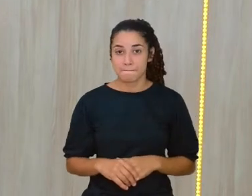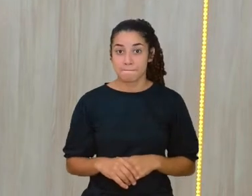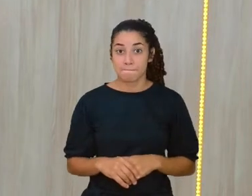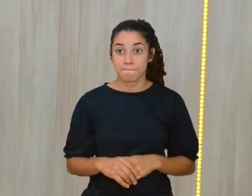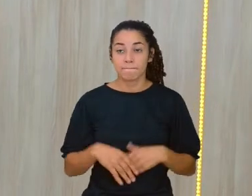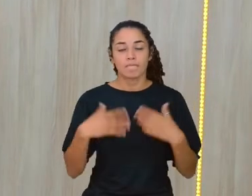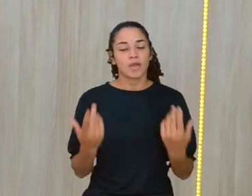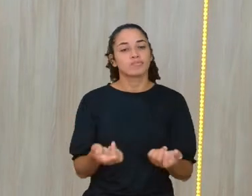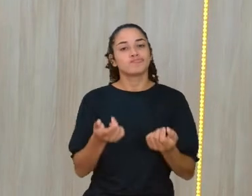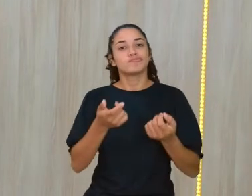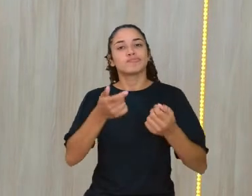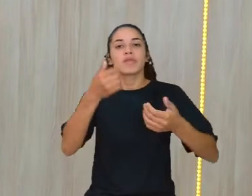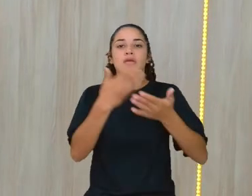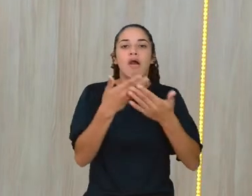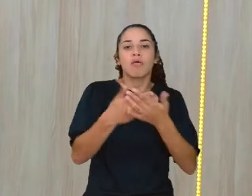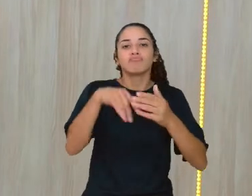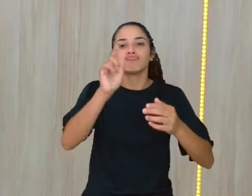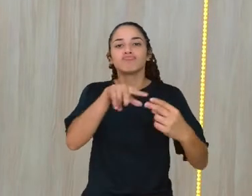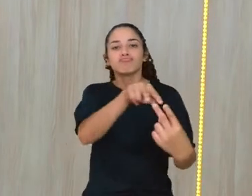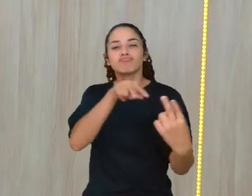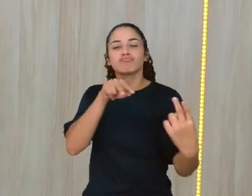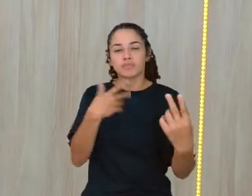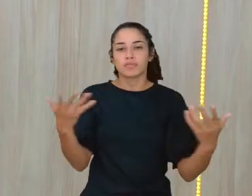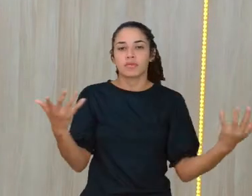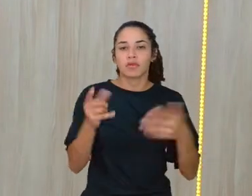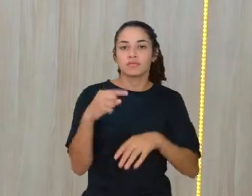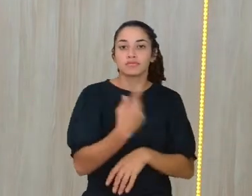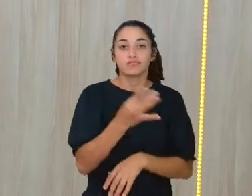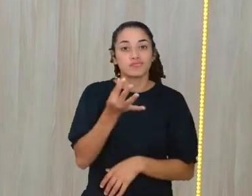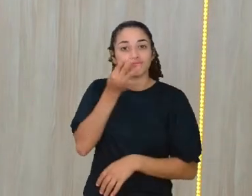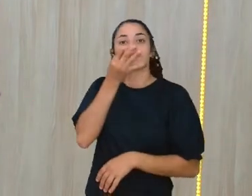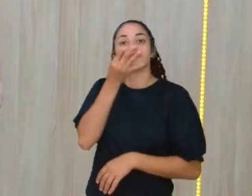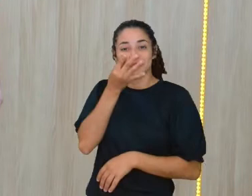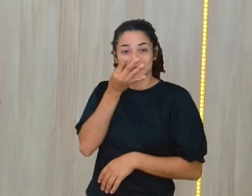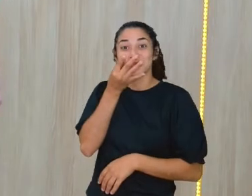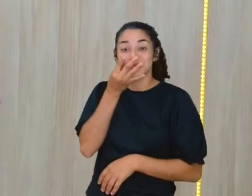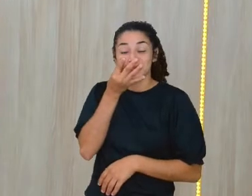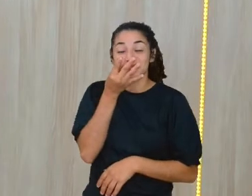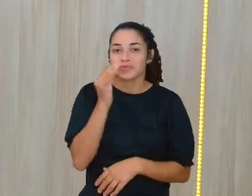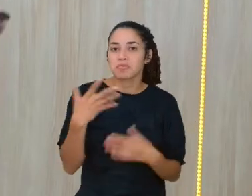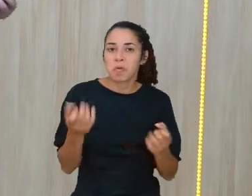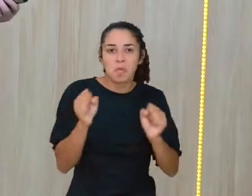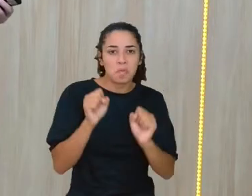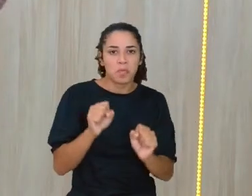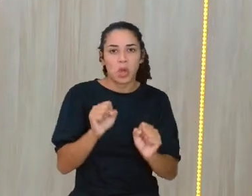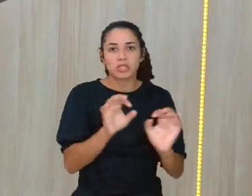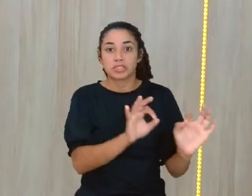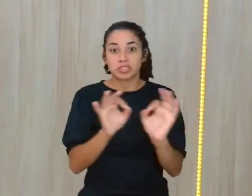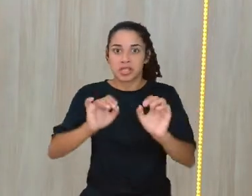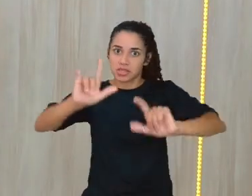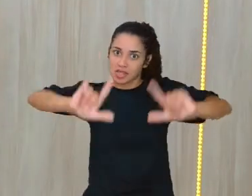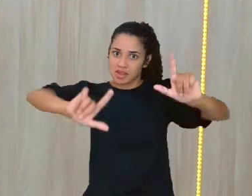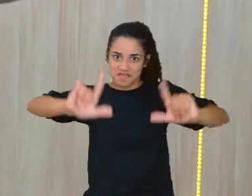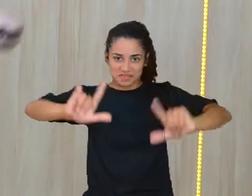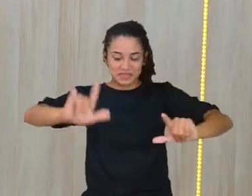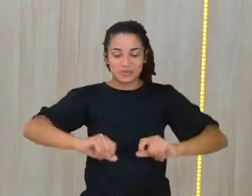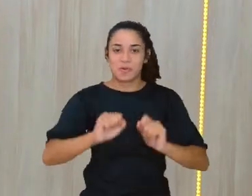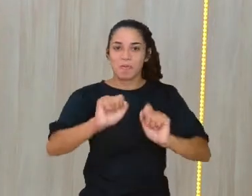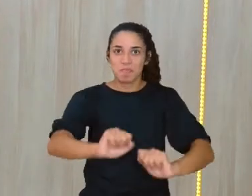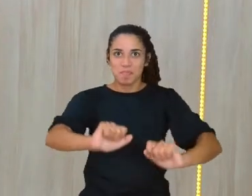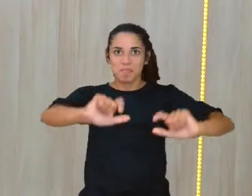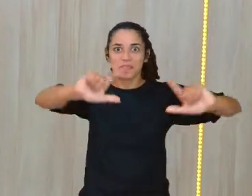Nossas aulas são digitais. Agora, você está assistindo ao vivo. Vocês podem estar assistindo na televisão, que fica maior,